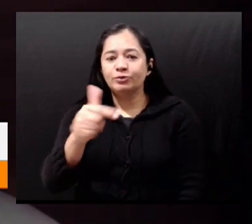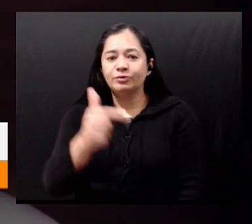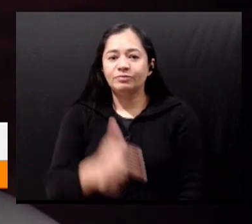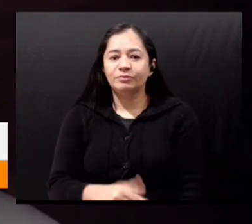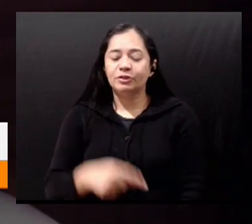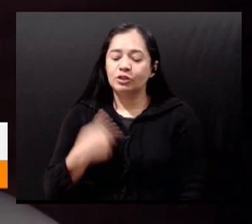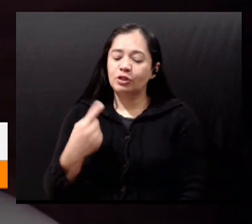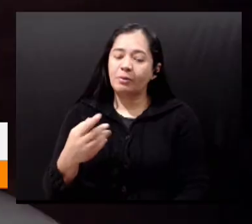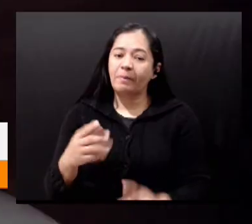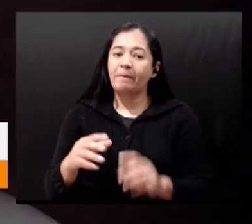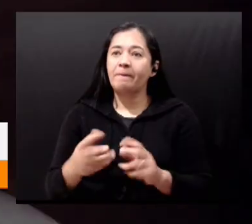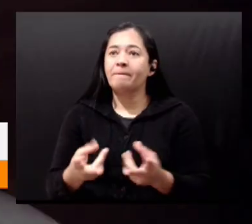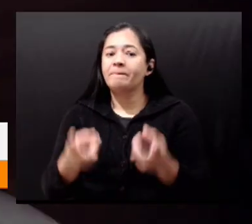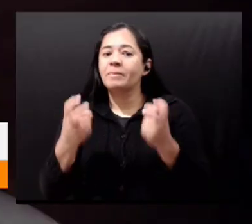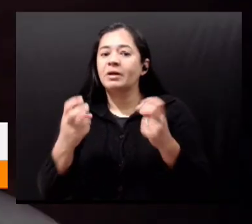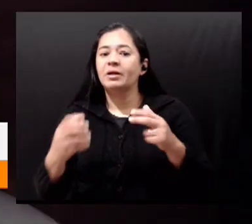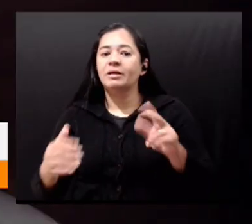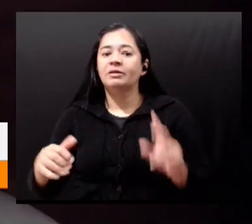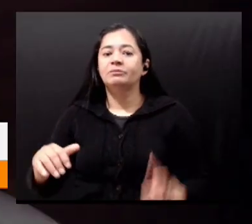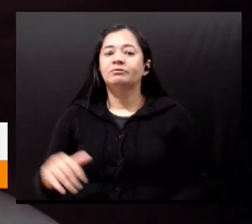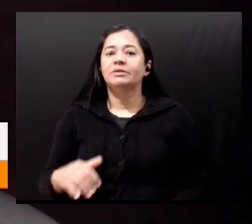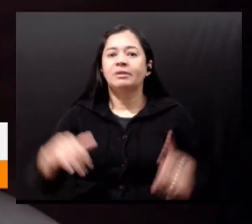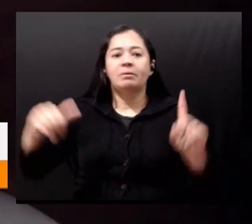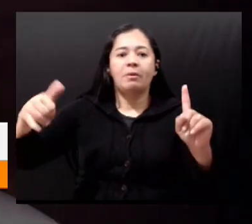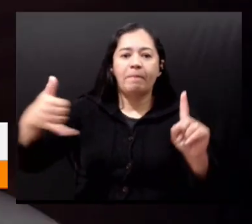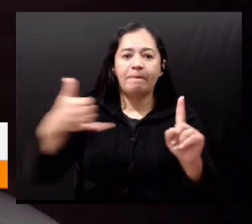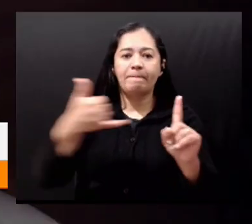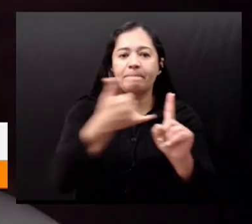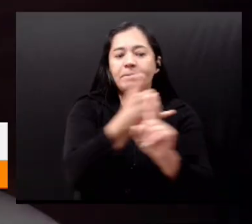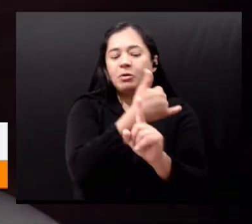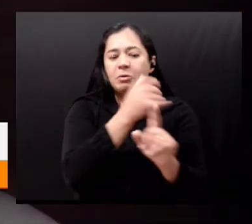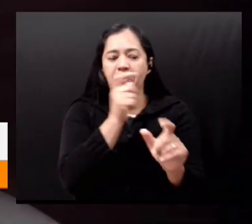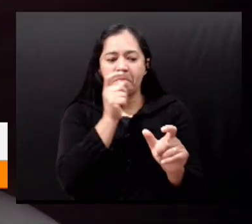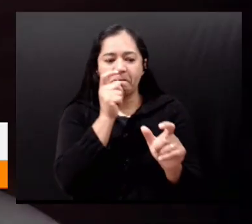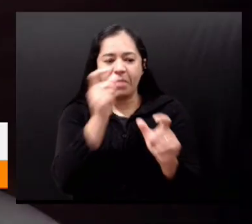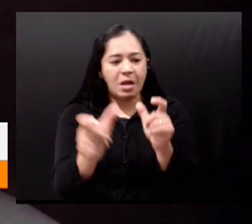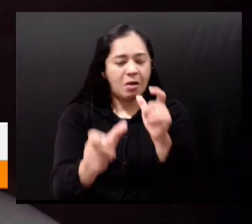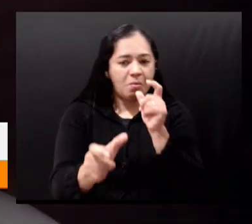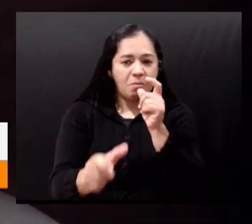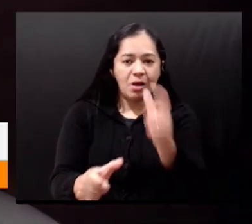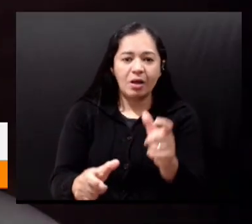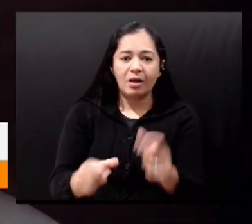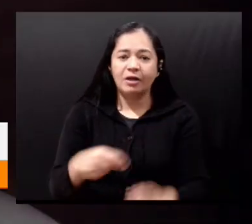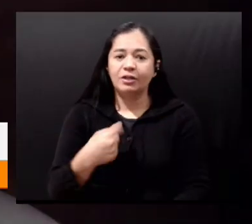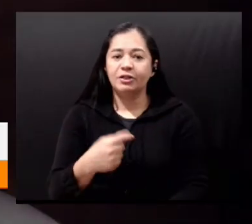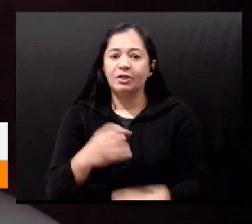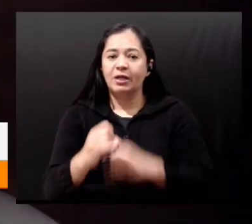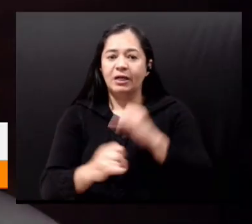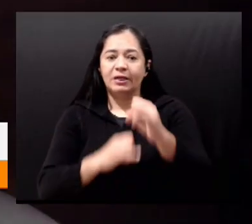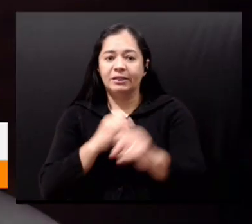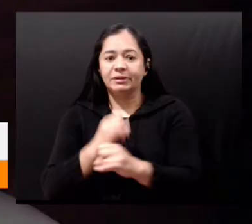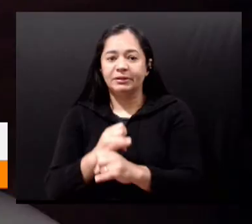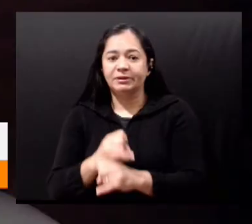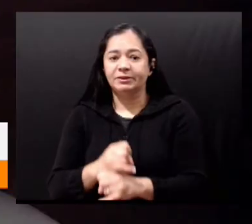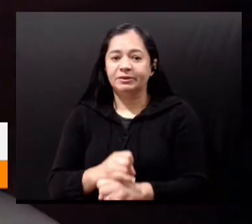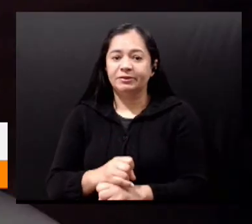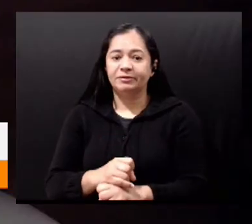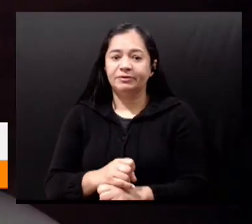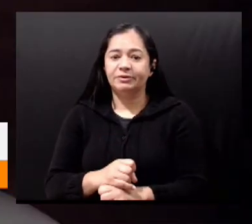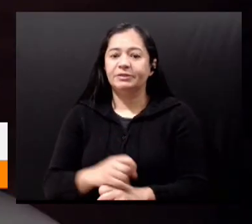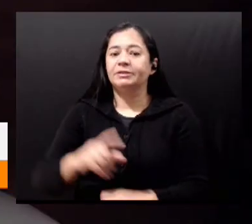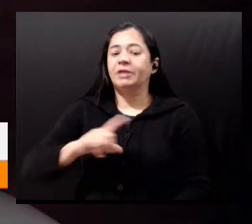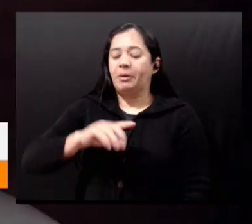gente vê muita ofensa, a Sim. gente acha que a internet é uma terra sem lei, tanto que a gente vê pedófilos, a gente